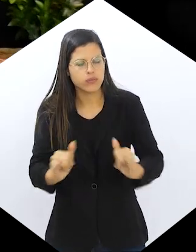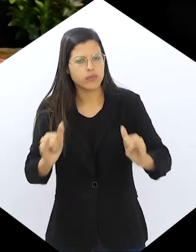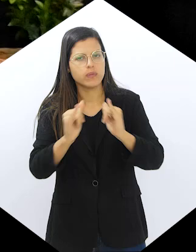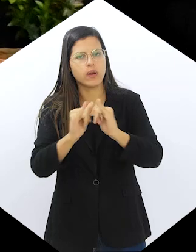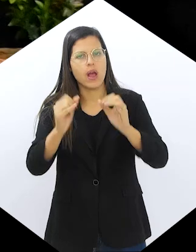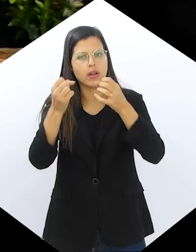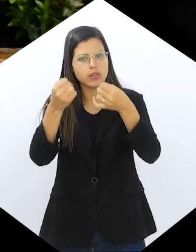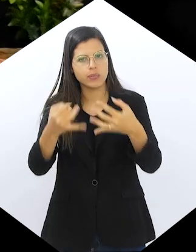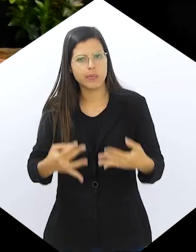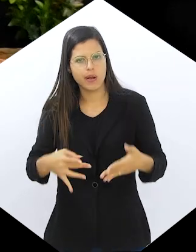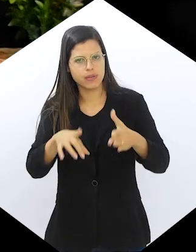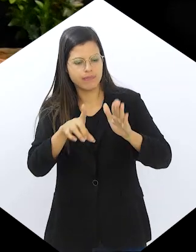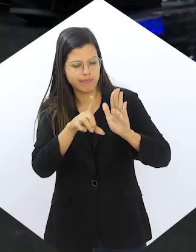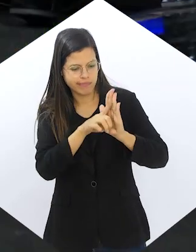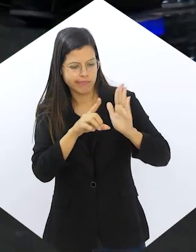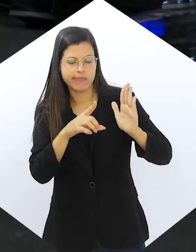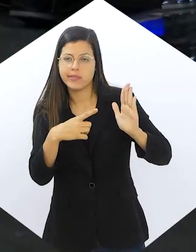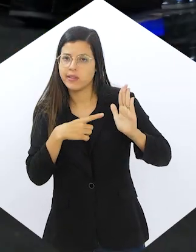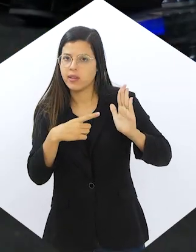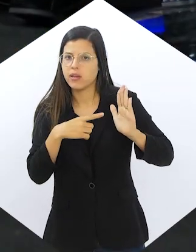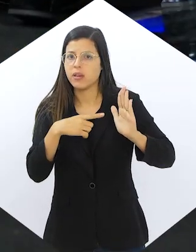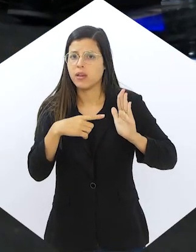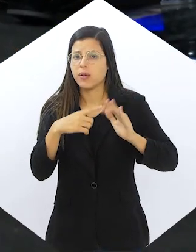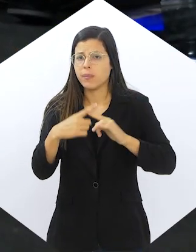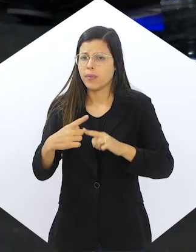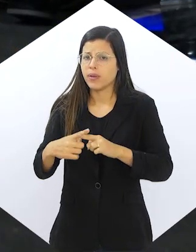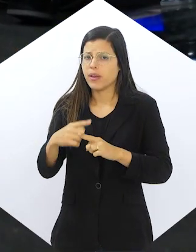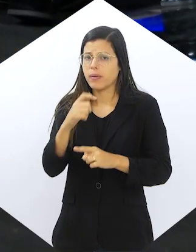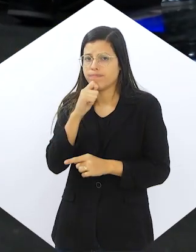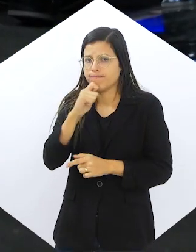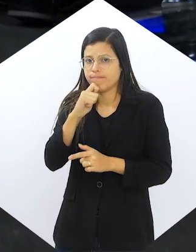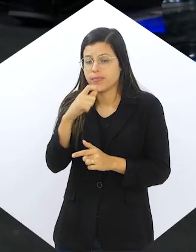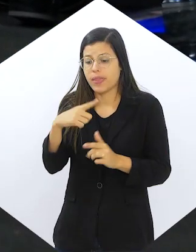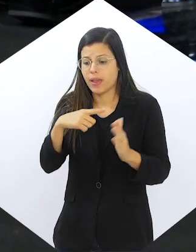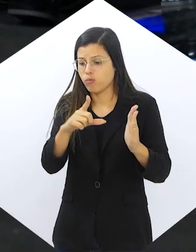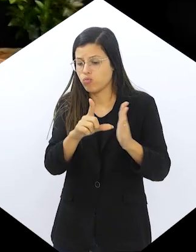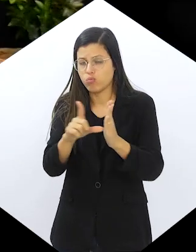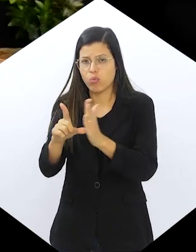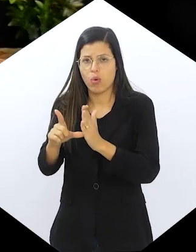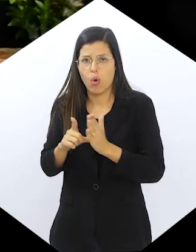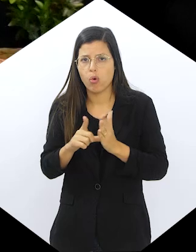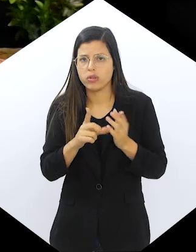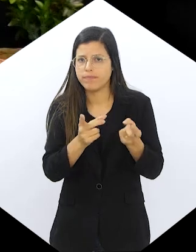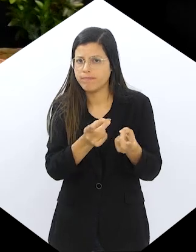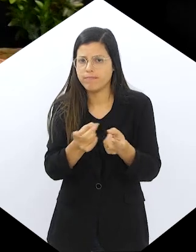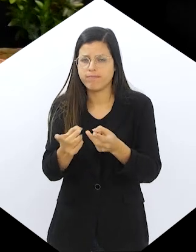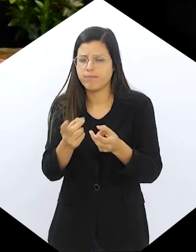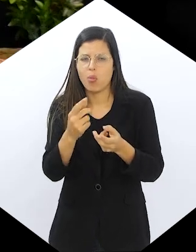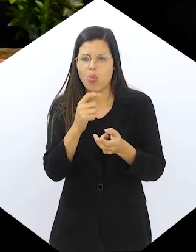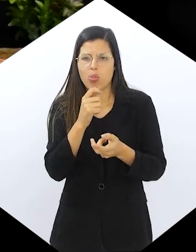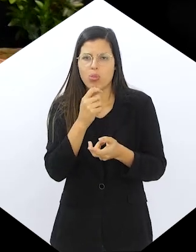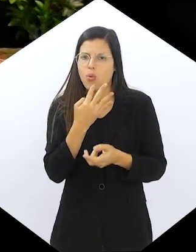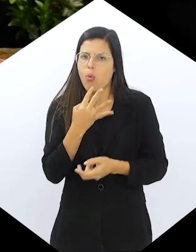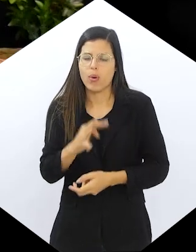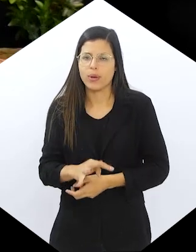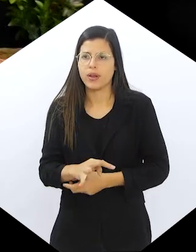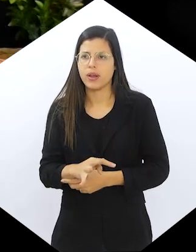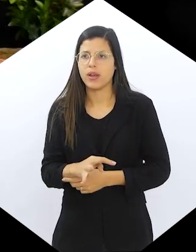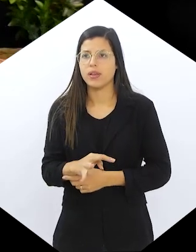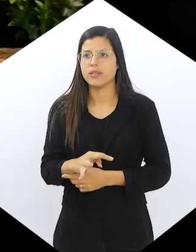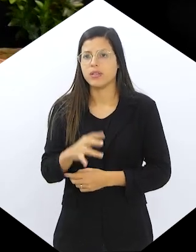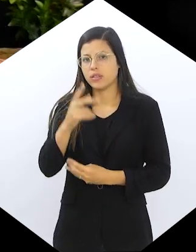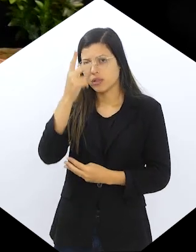divulgando, explicando que a lei existe, porque ainda existem estabelecimentos que não sabem. Então a gente sempre até as pessoas que